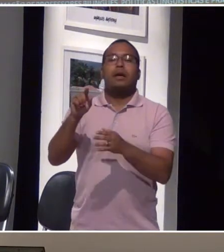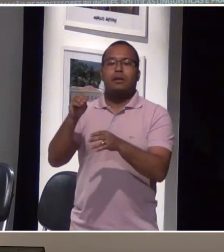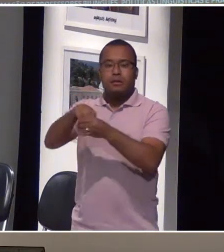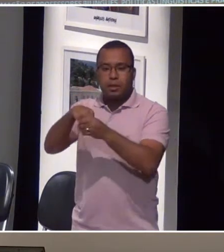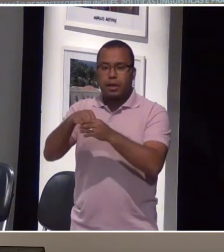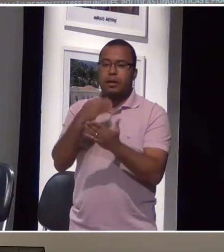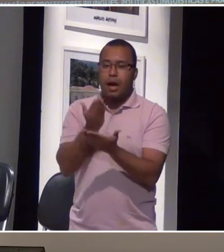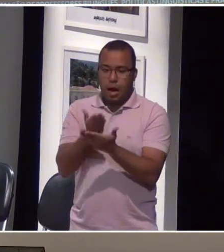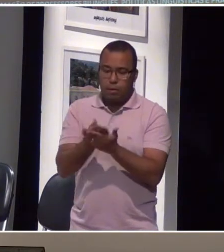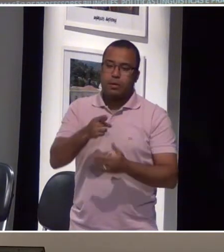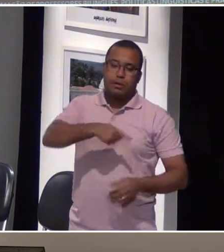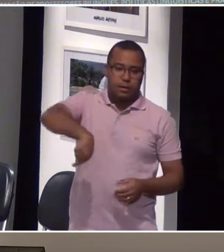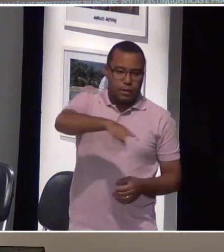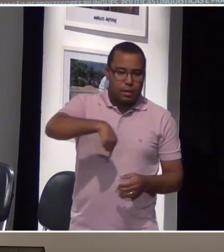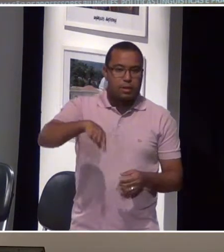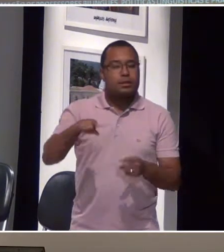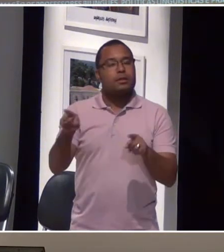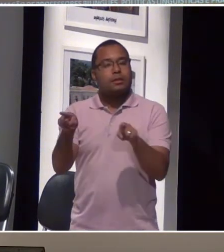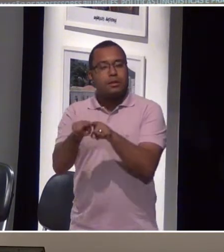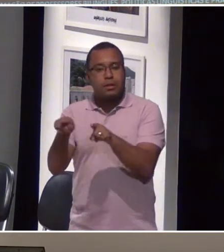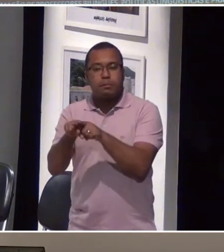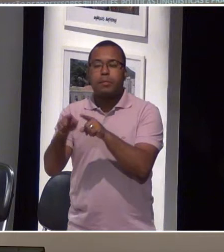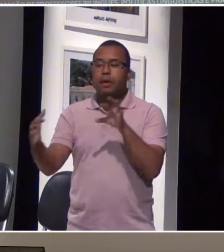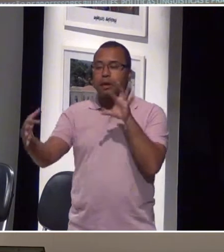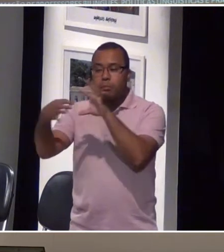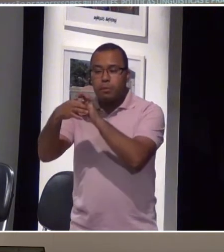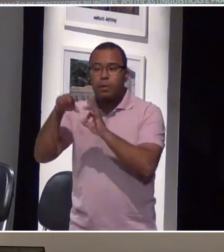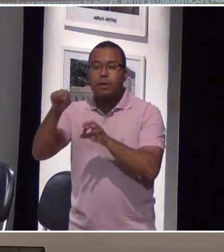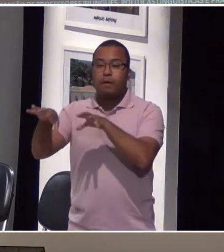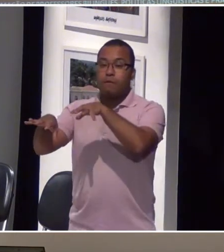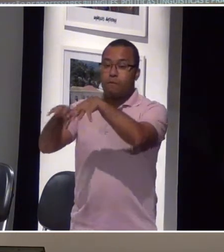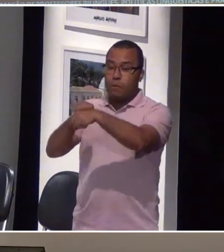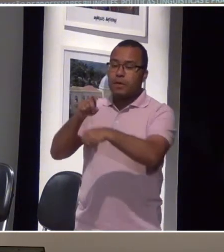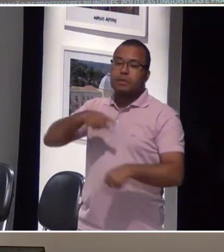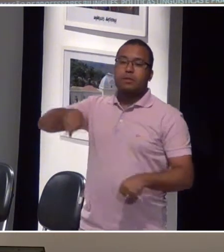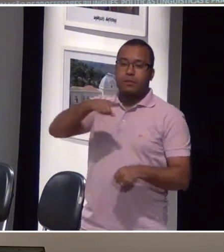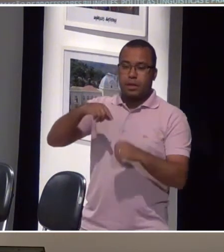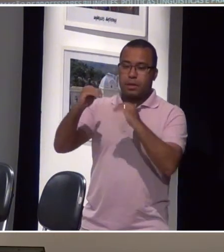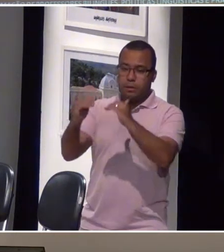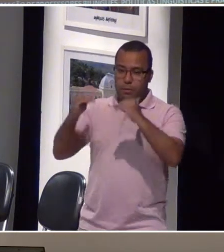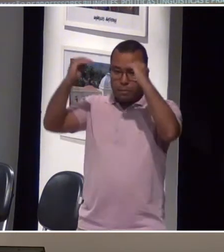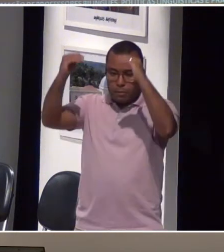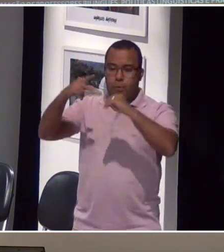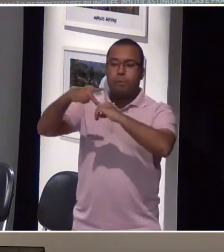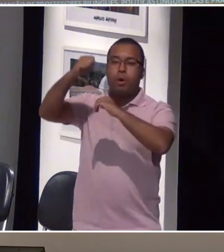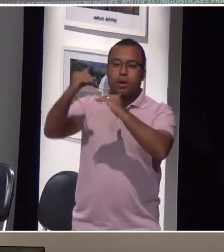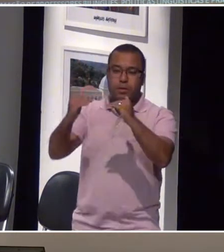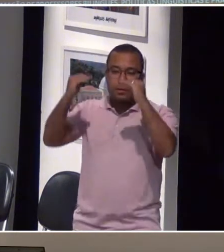internas, que têm a ver com as aulas deles, mas que também tem a ver com a própria formação deles em nível de